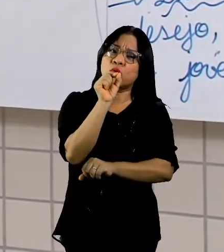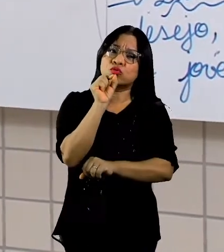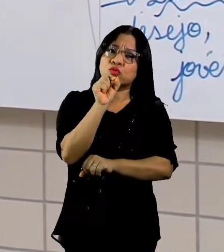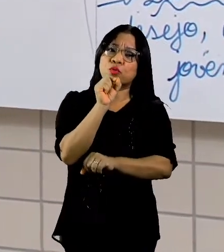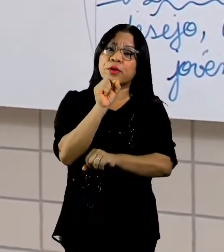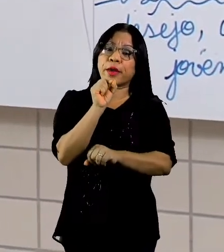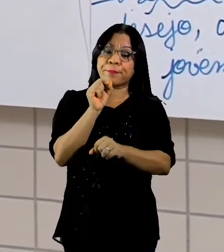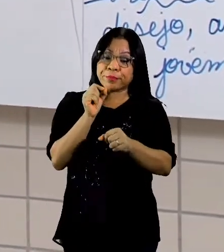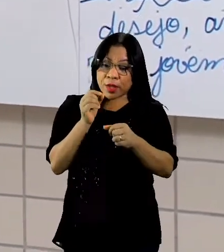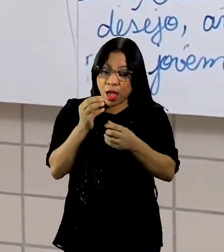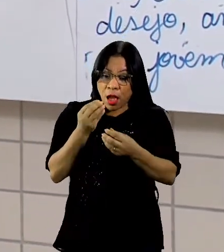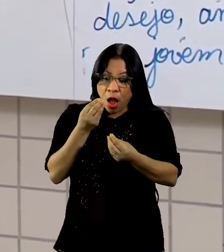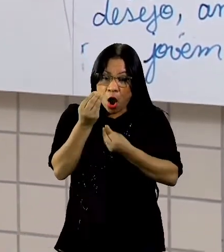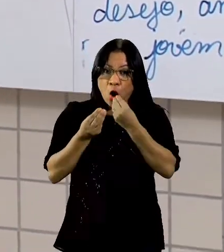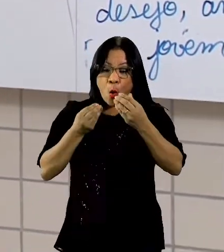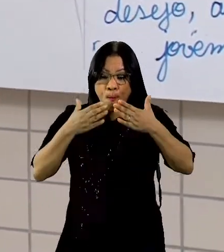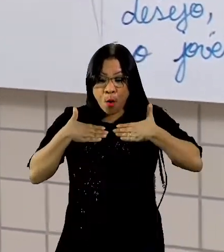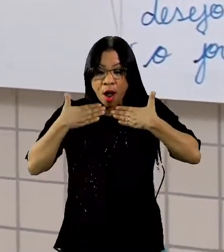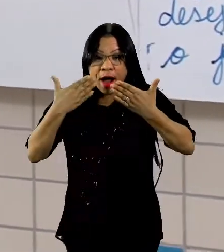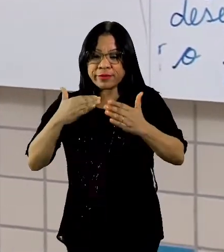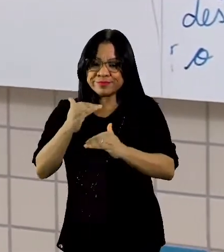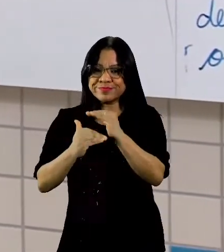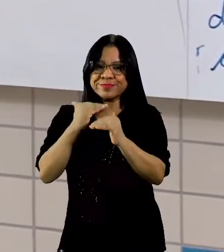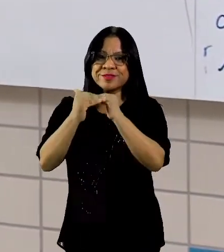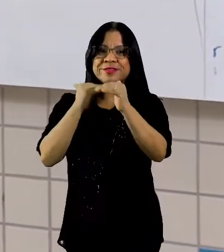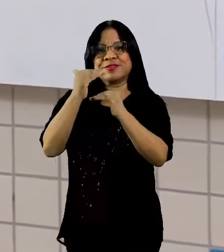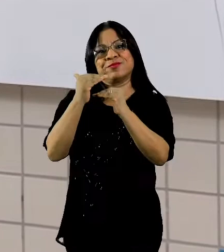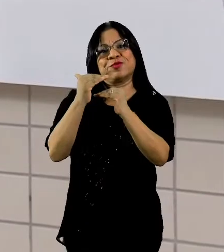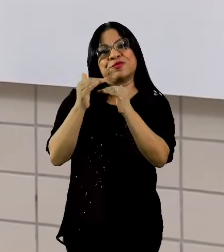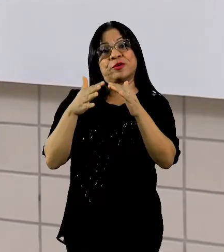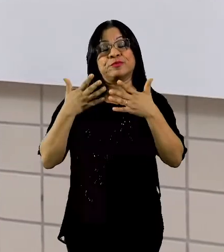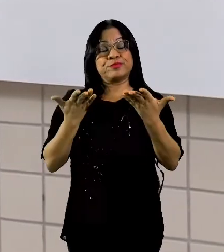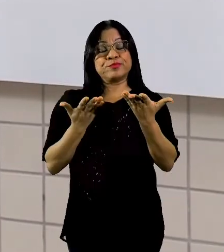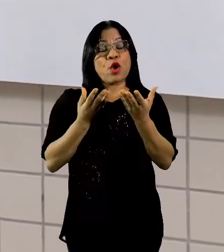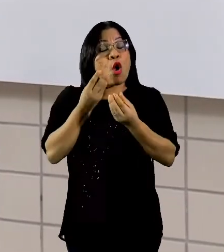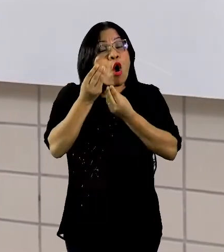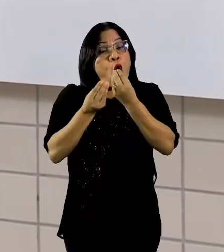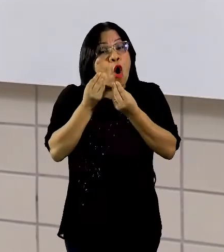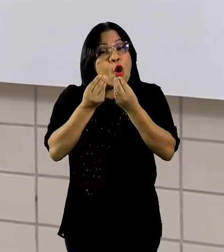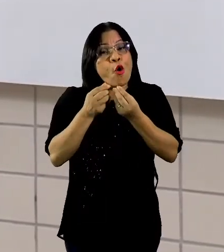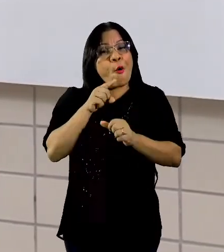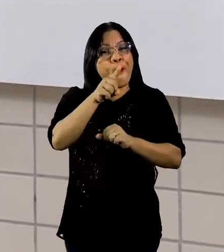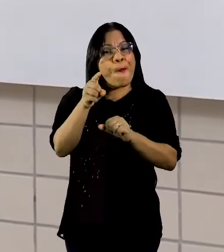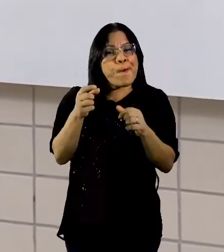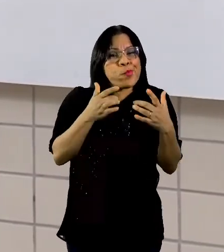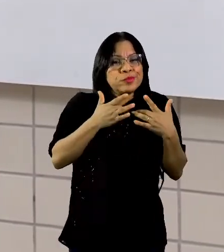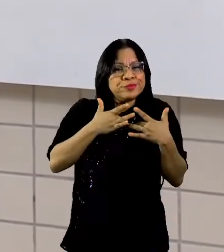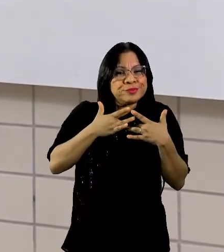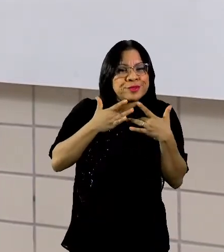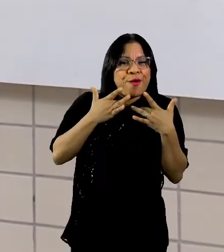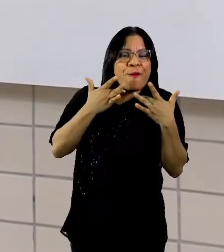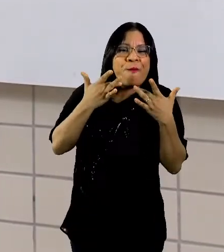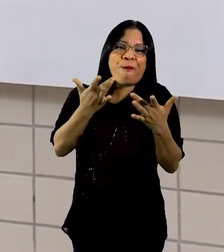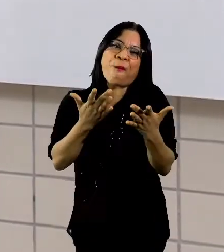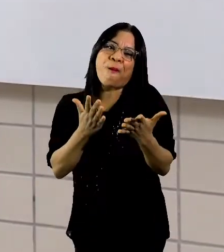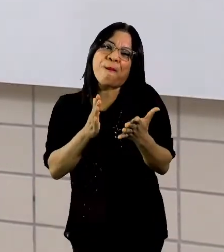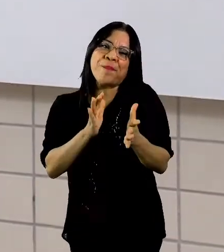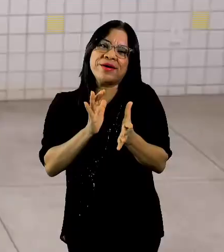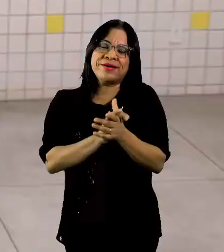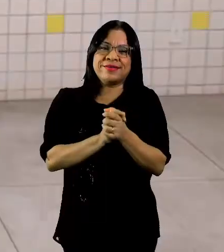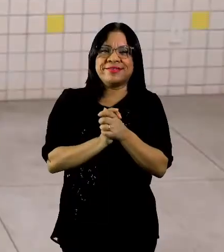ação foi desenvolvida. Como este livro é um romance de aventura, com certeza vocês vão encontrar vários